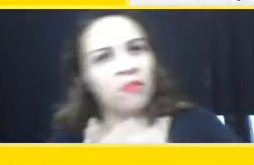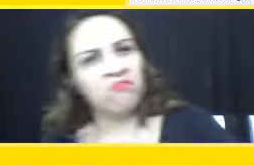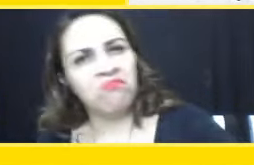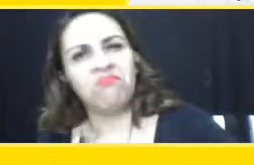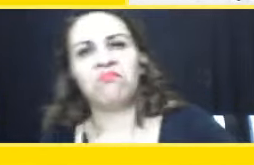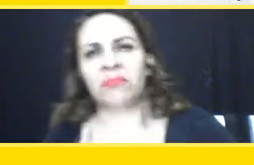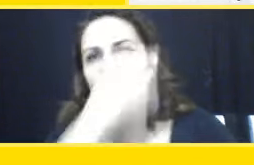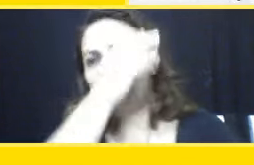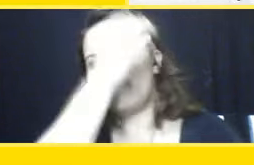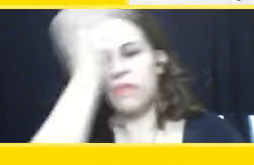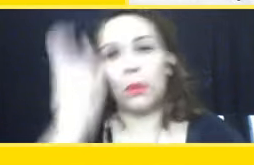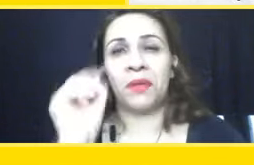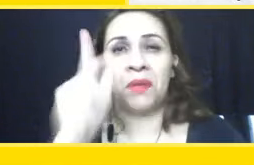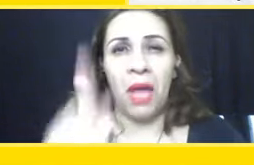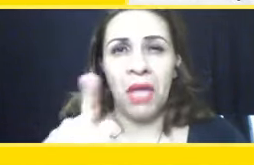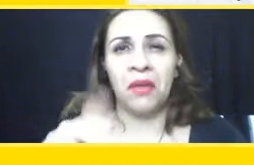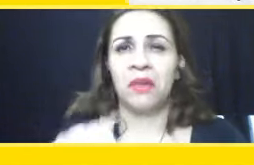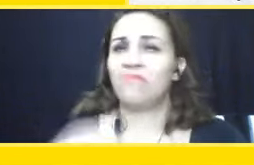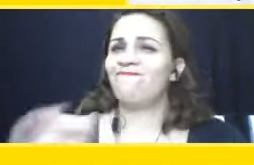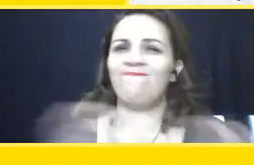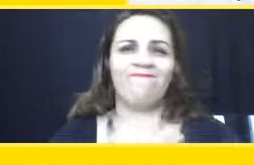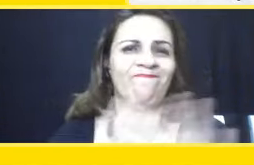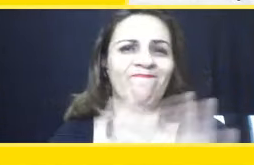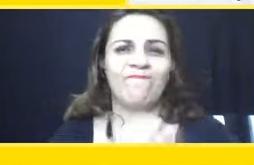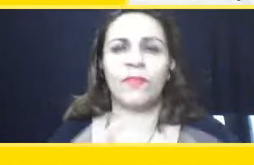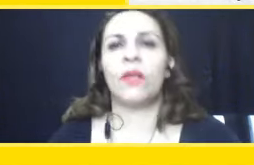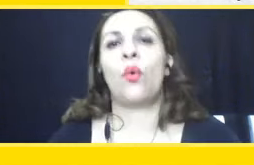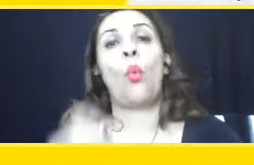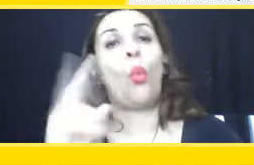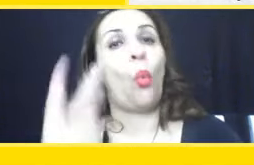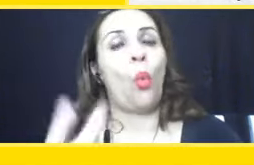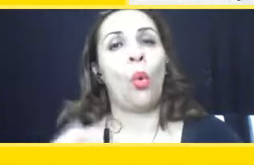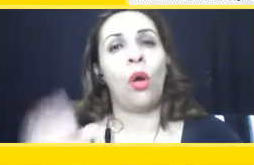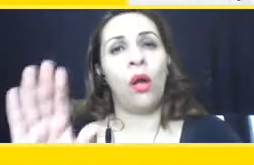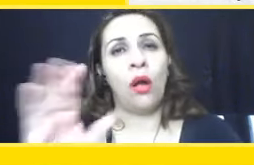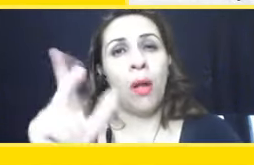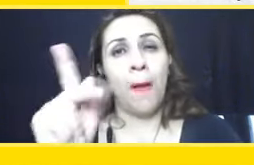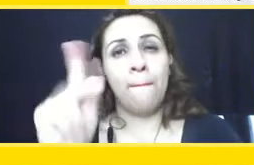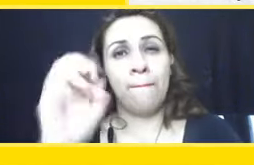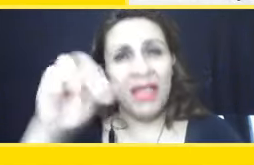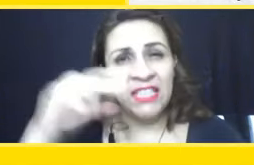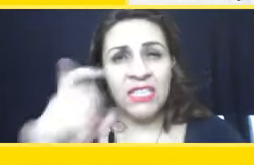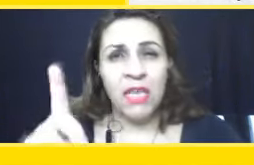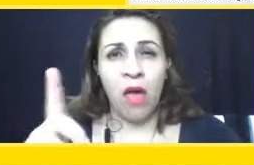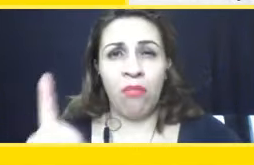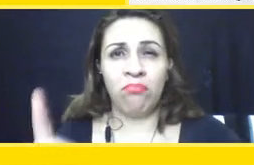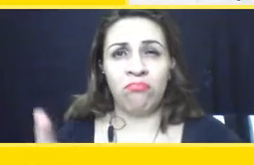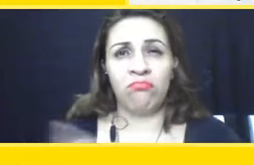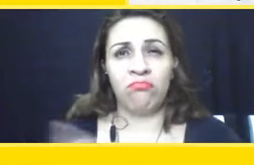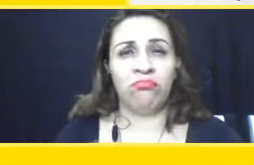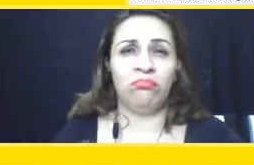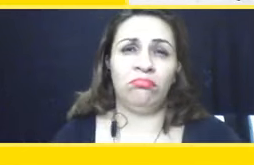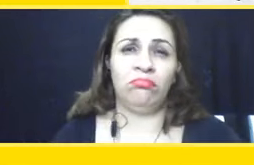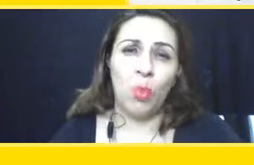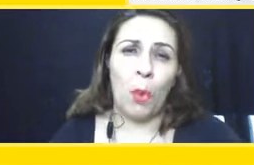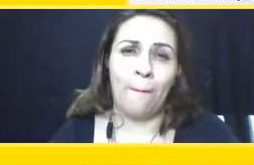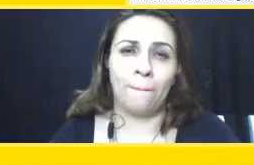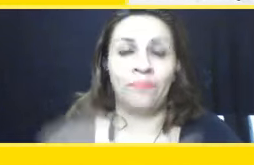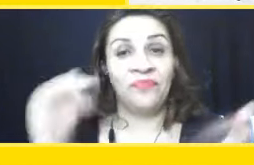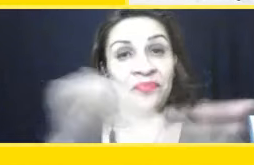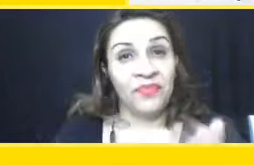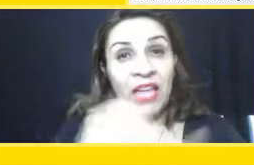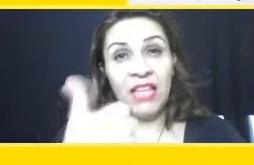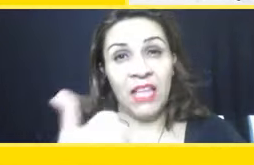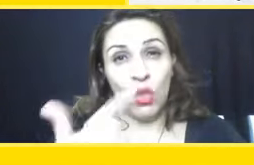quem foi aposentado por invalidez, certo? Ou quem recebe pensão por doença incapacitante, até 12